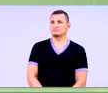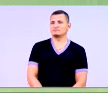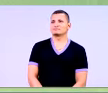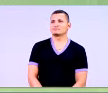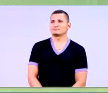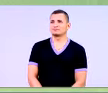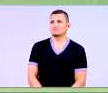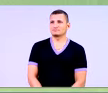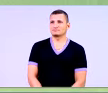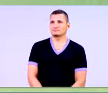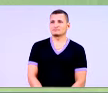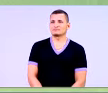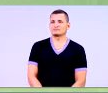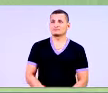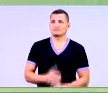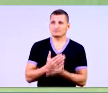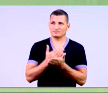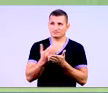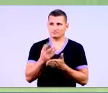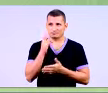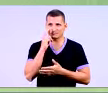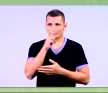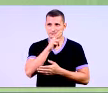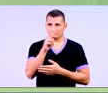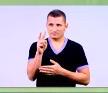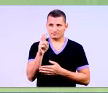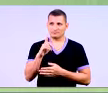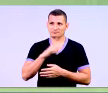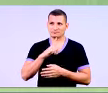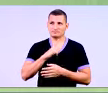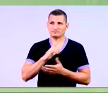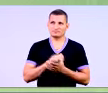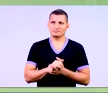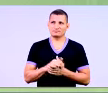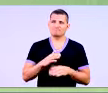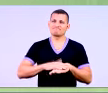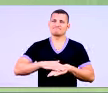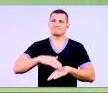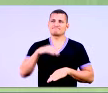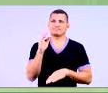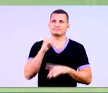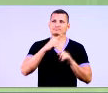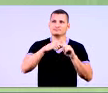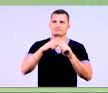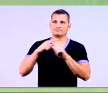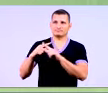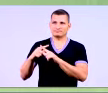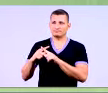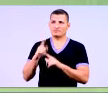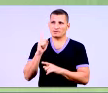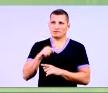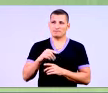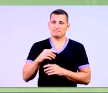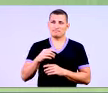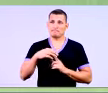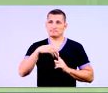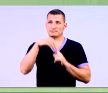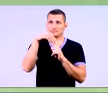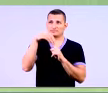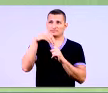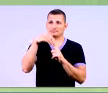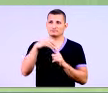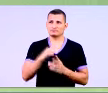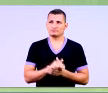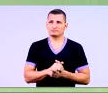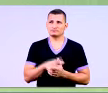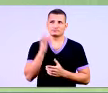quando a gente começa a observar que as horas eu tenho mais de uma multiplicação que a minha prioridade mas eu vou fazer aqui a primeira